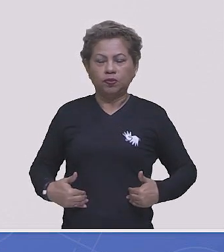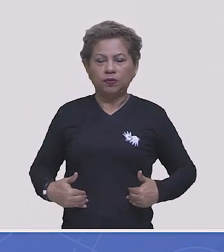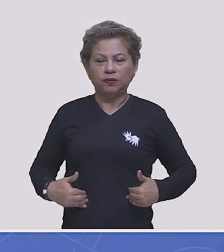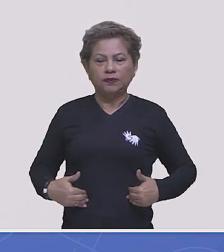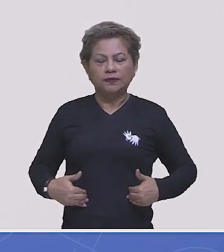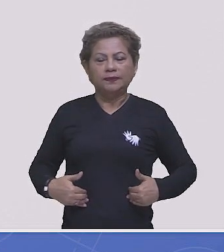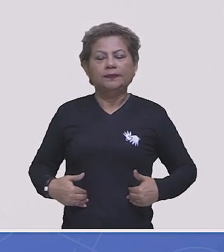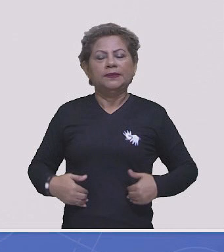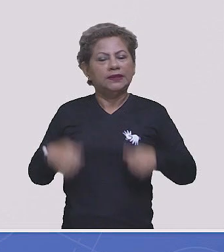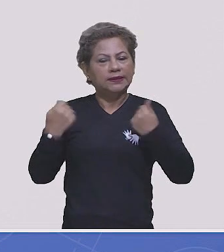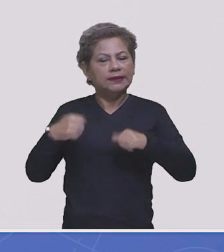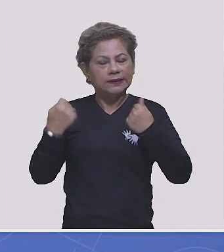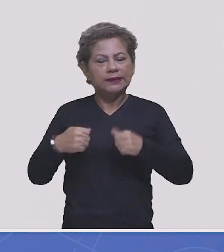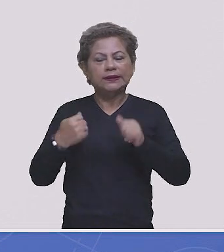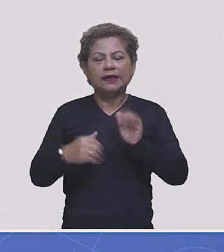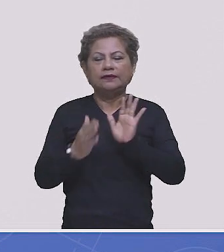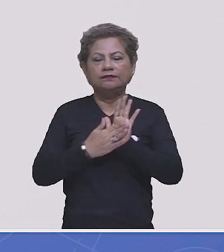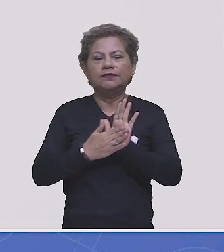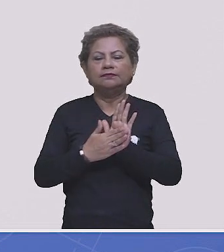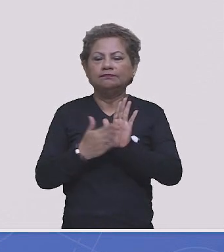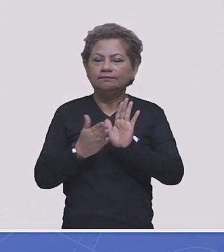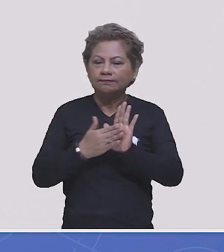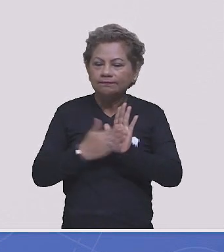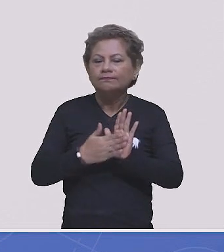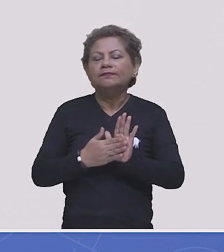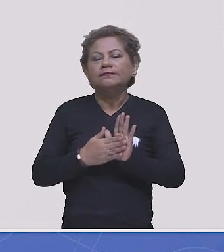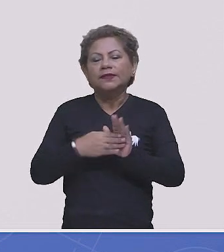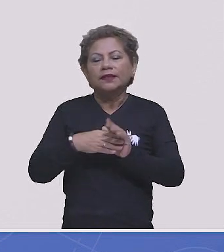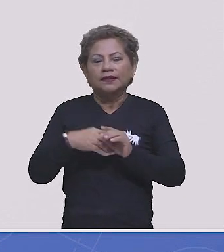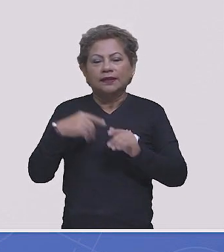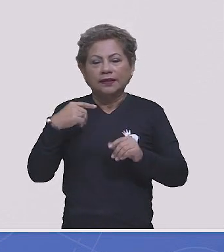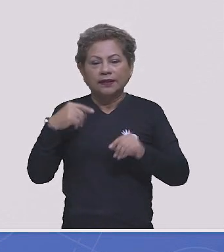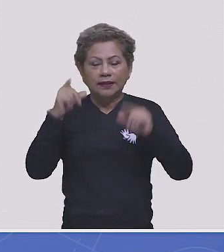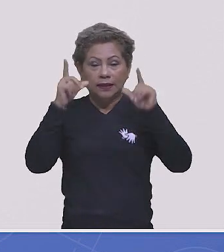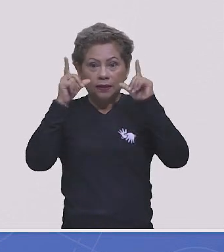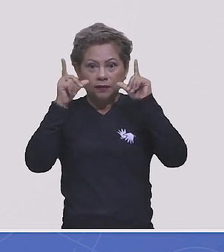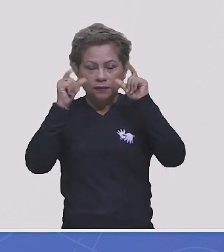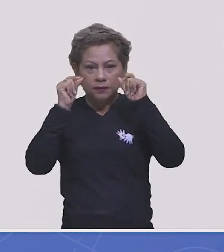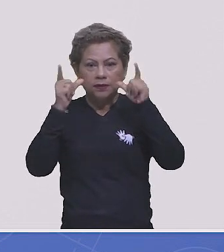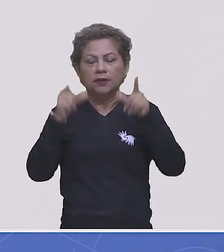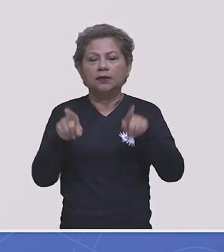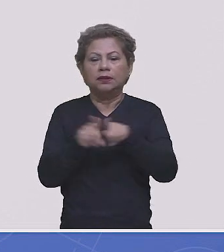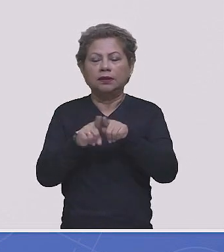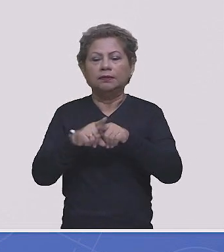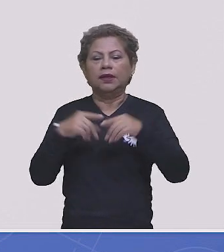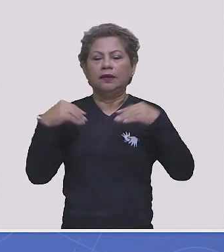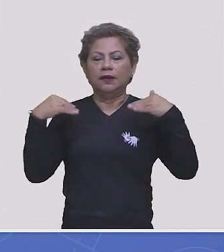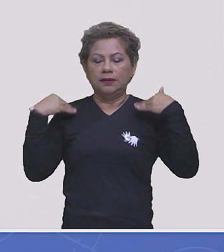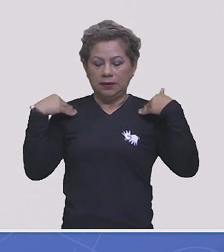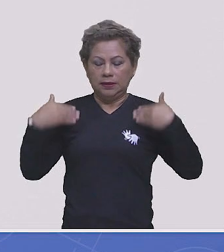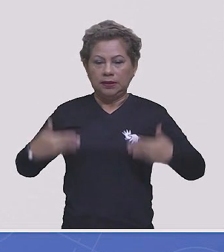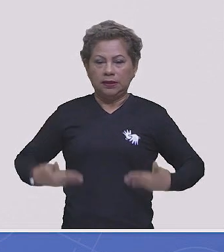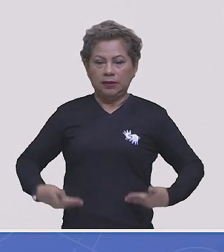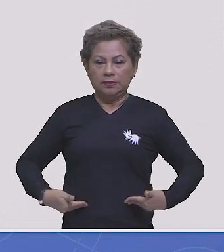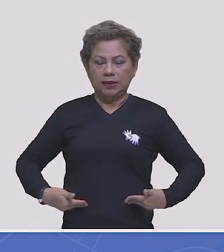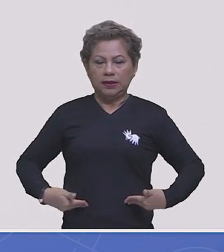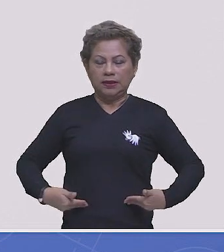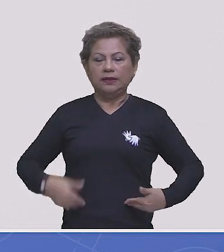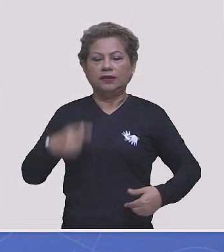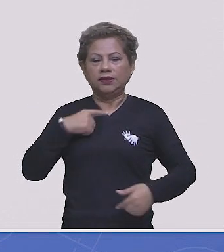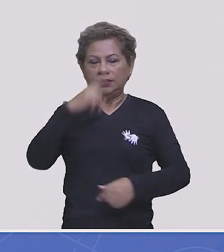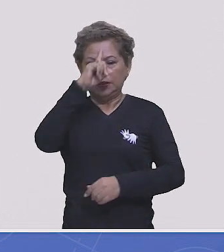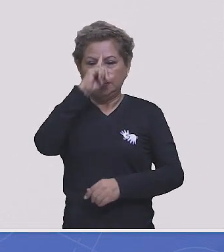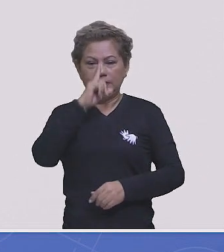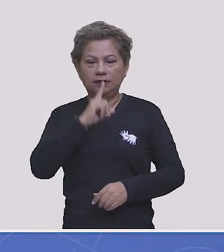frente e os membros, tanto superiores quanto inferiores, ficavam de